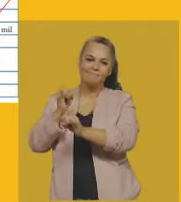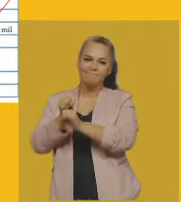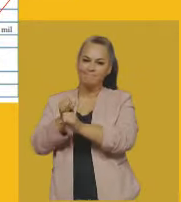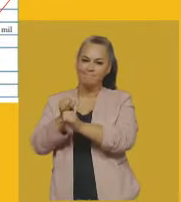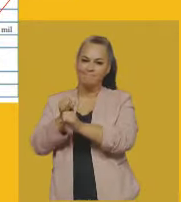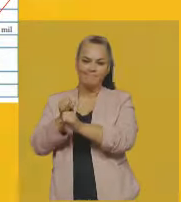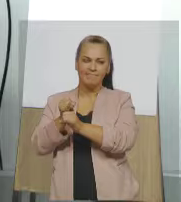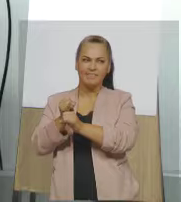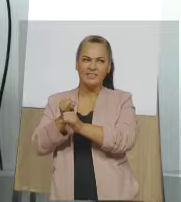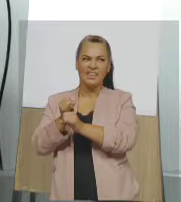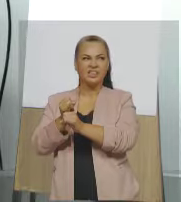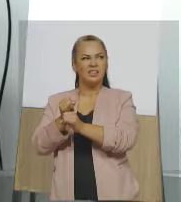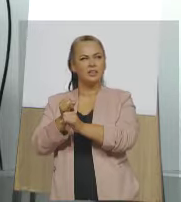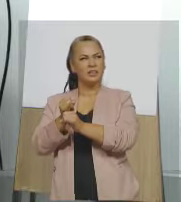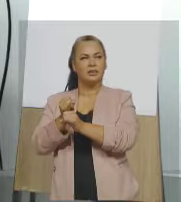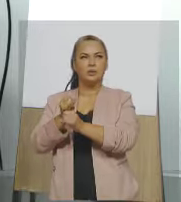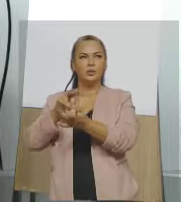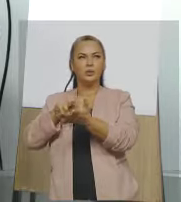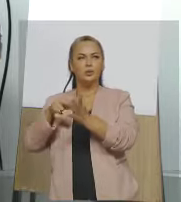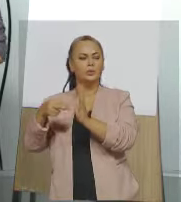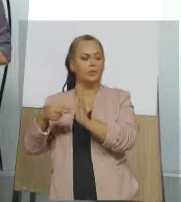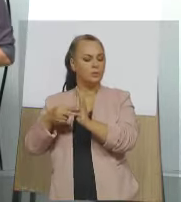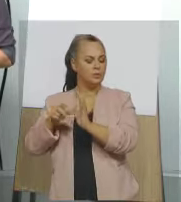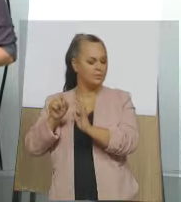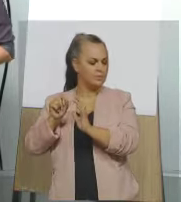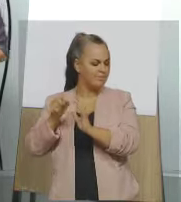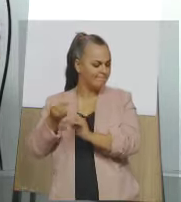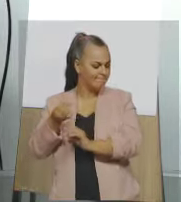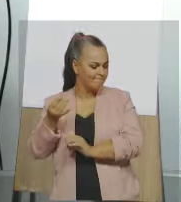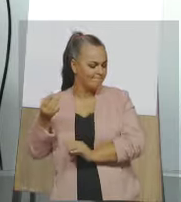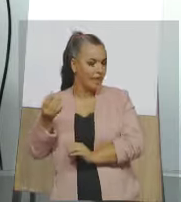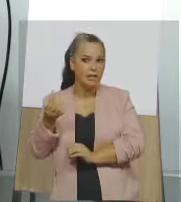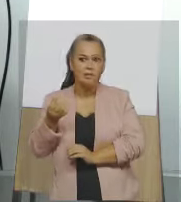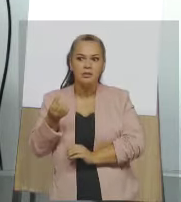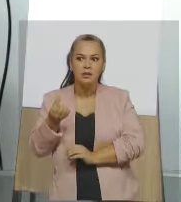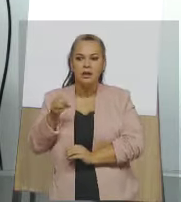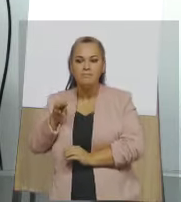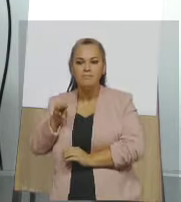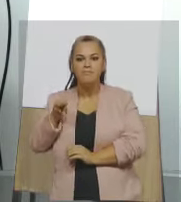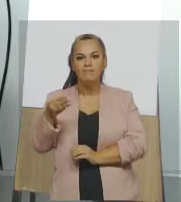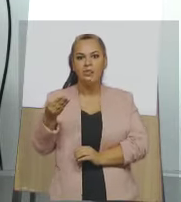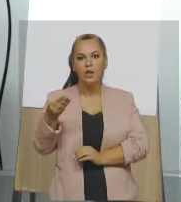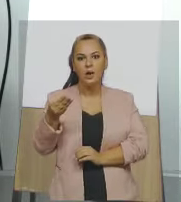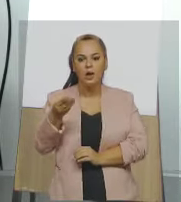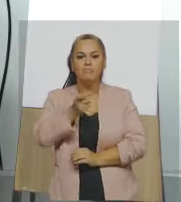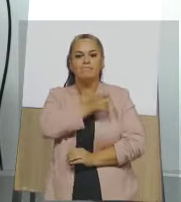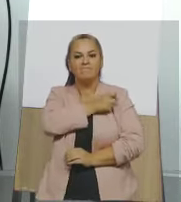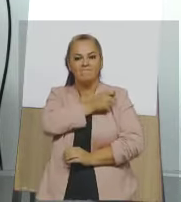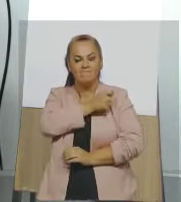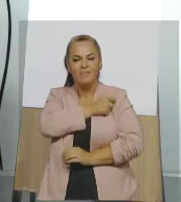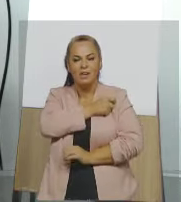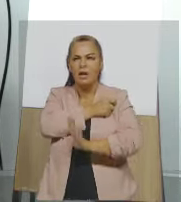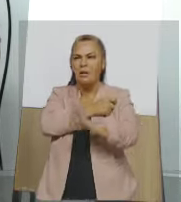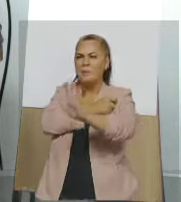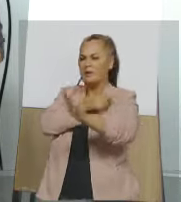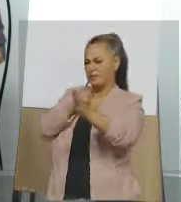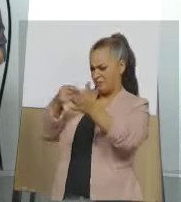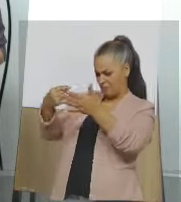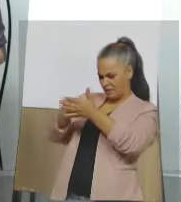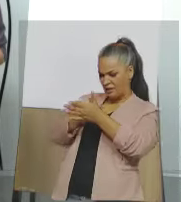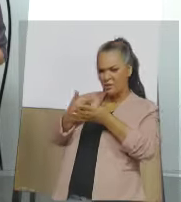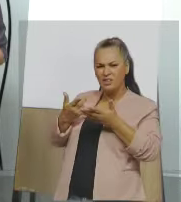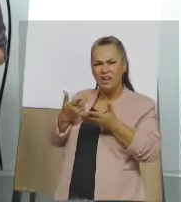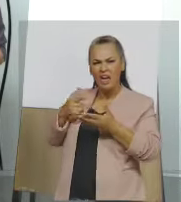quê? Mais ou menos 6 milhões de estudantes. Ah, professor, mas isso é muito, porque o Brasil é muito grande. Bom,